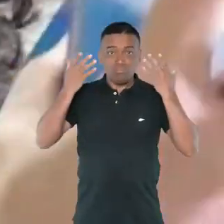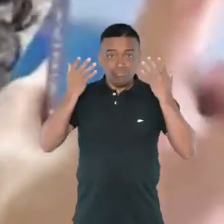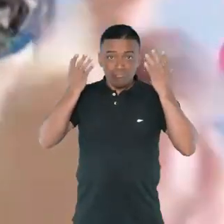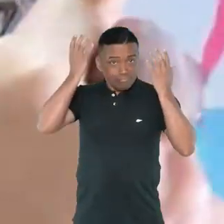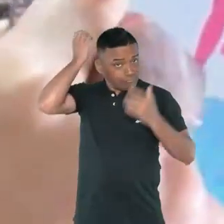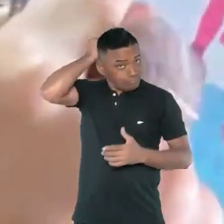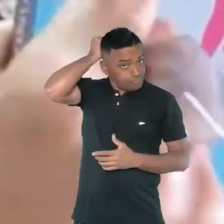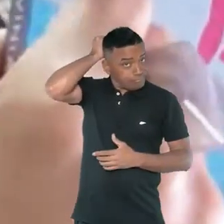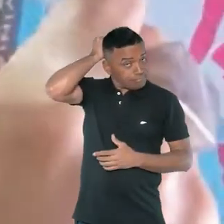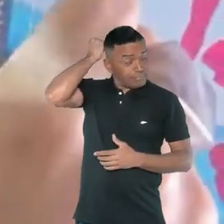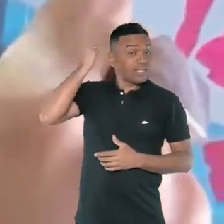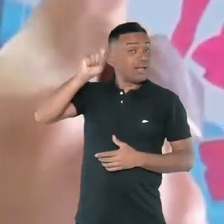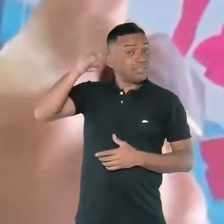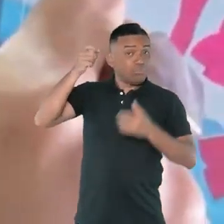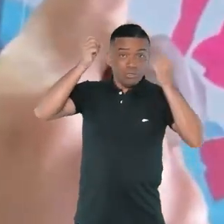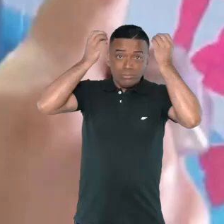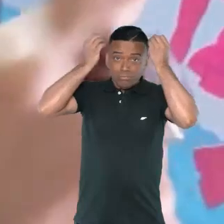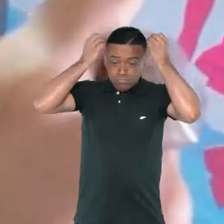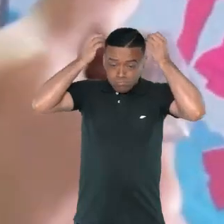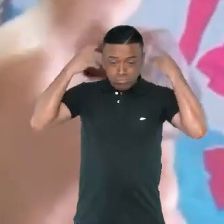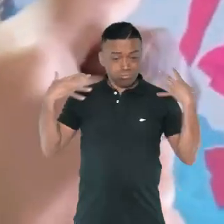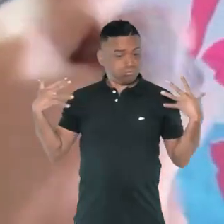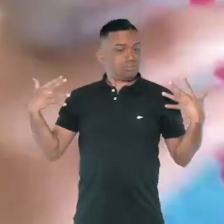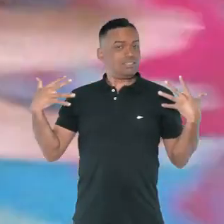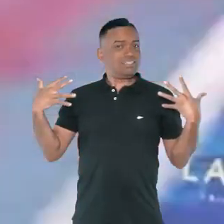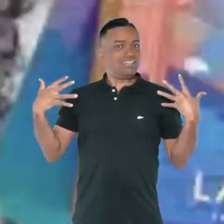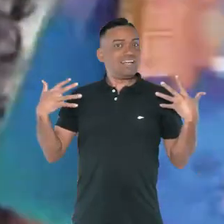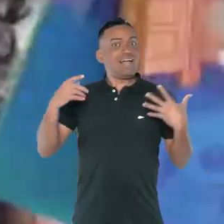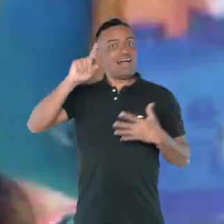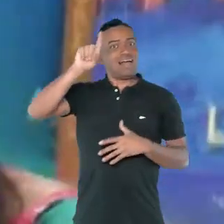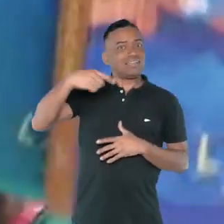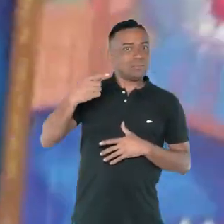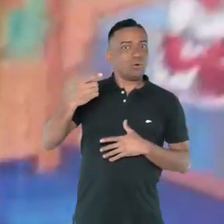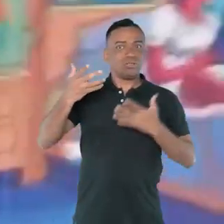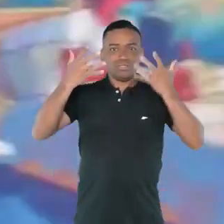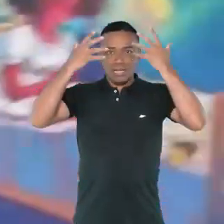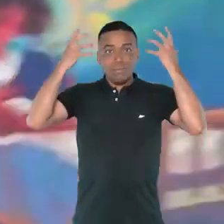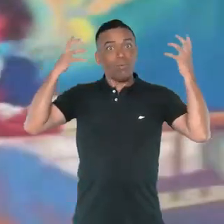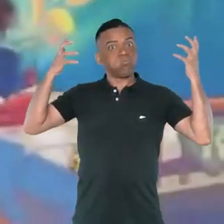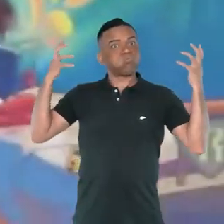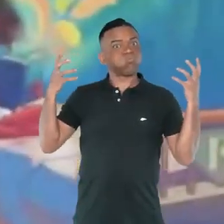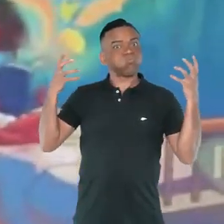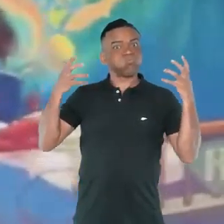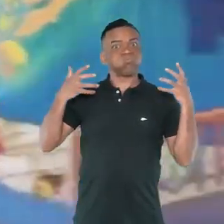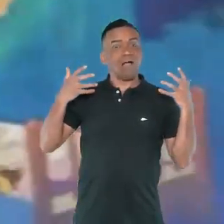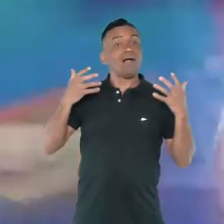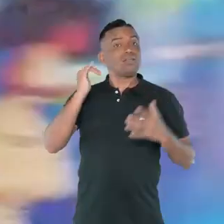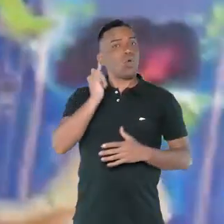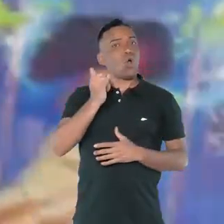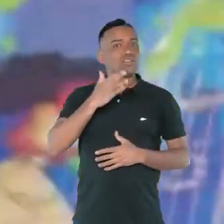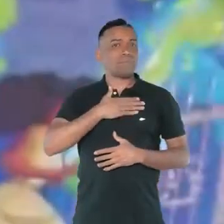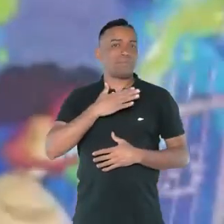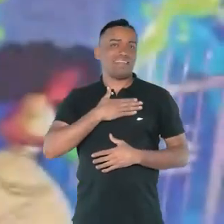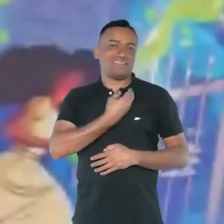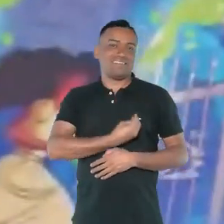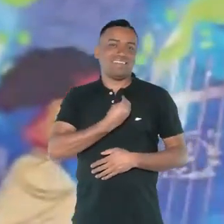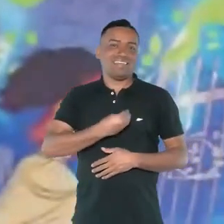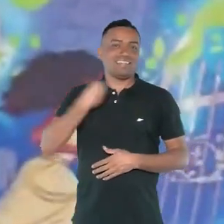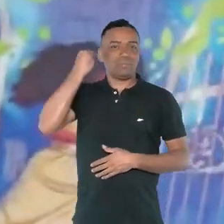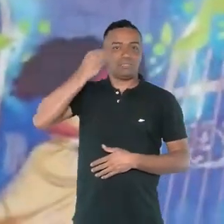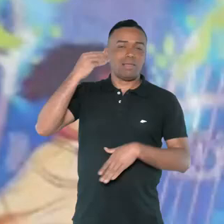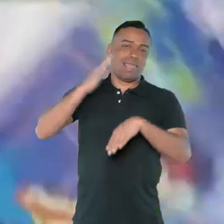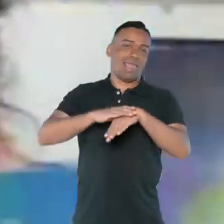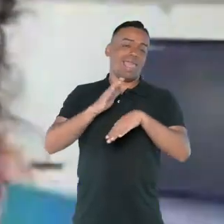primeiro, a Lisa está com o cabelo preso, depois a Lisa solta o cabelo, depois a Lisa já está com o cabelo